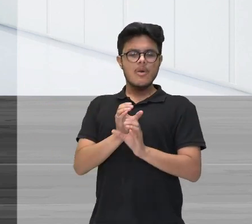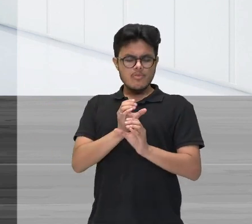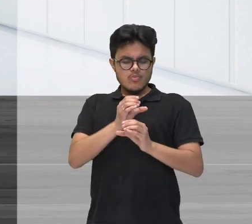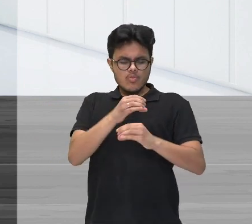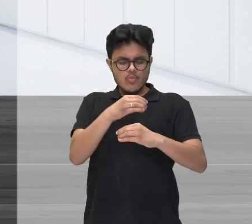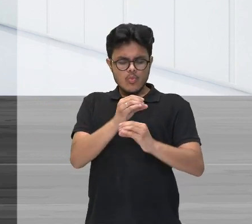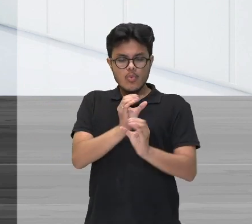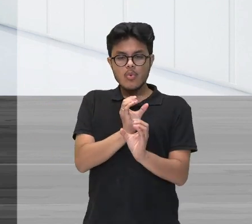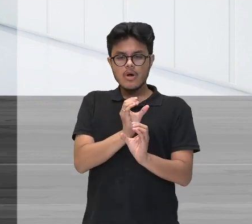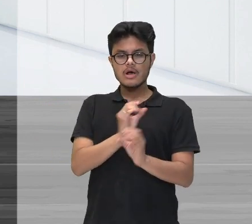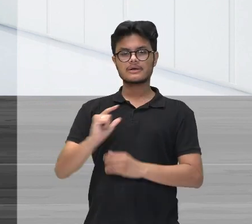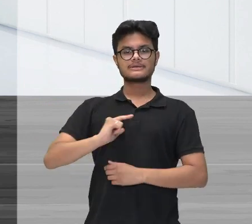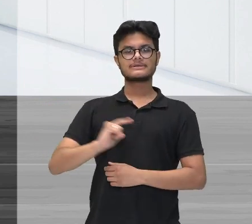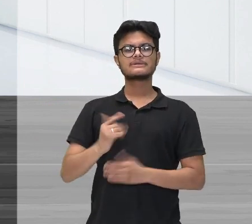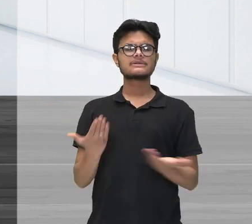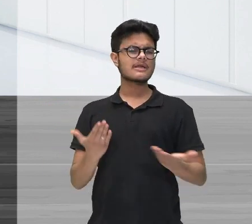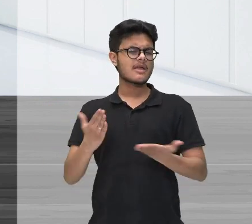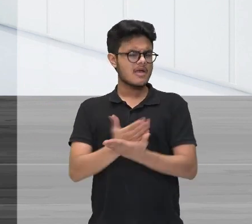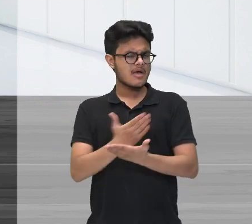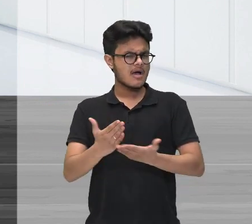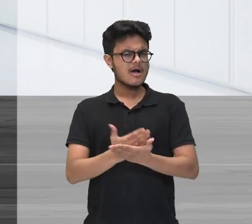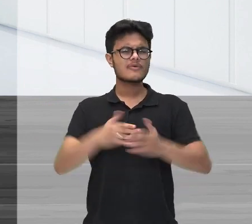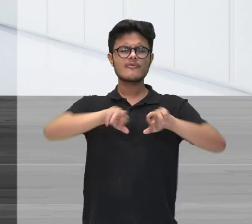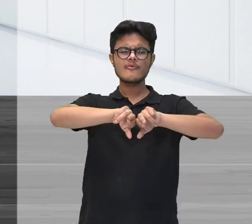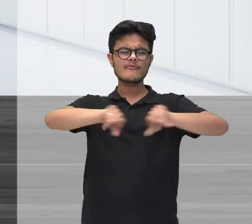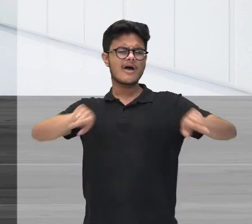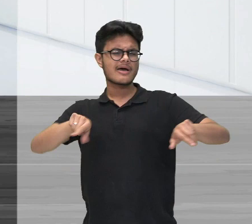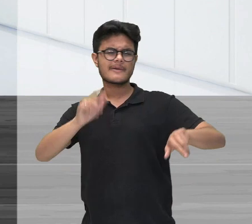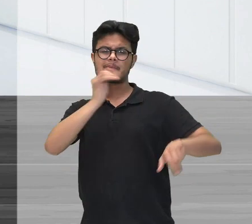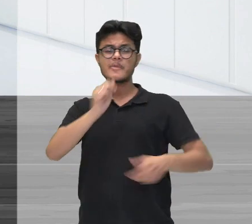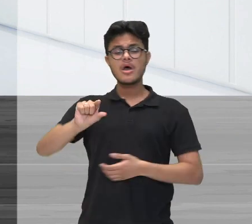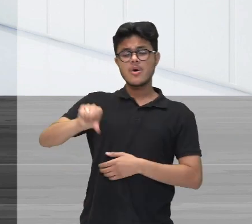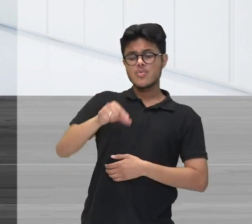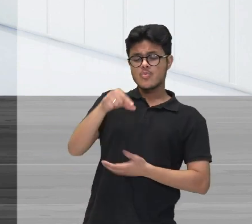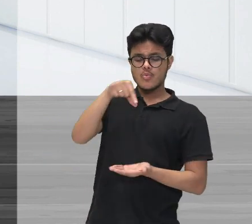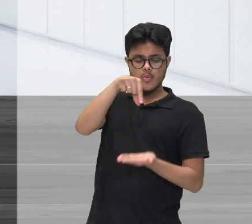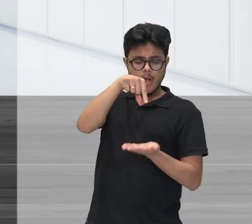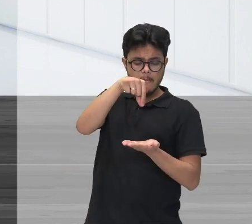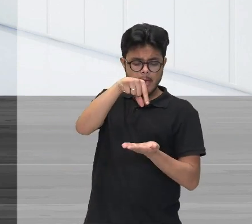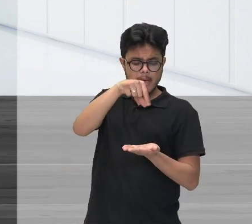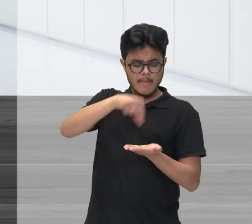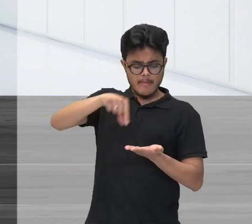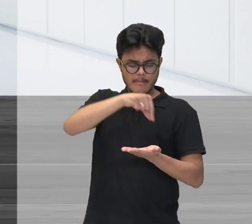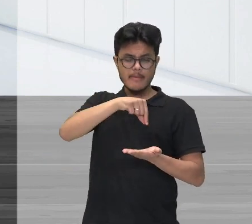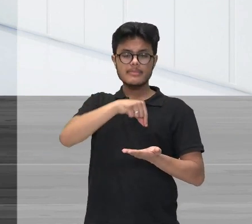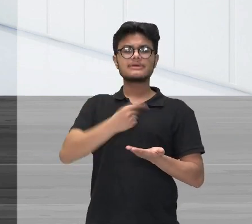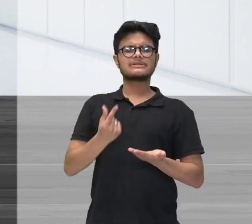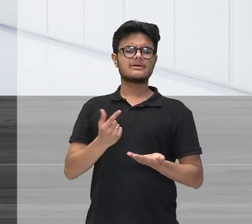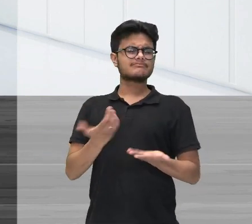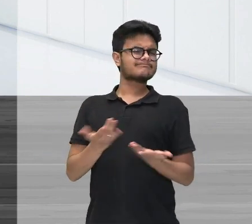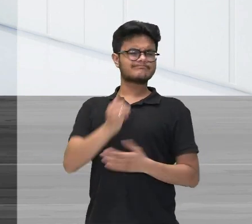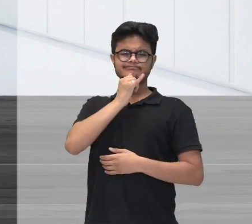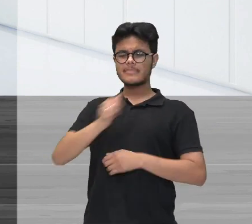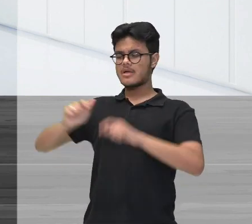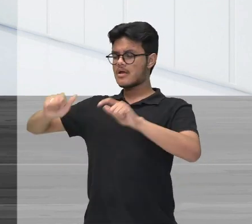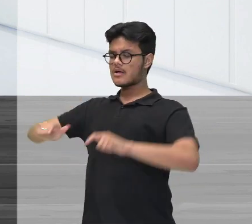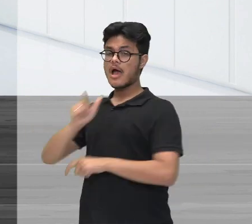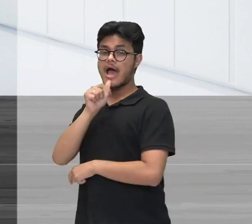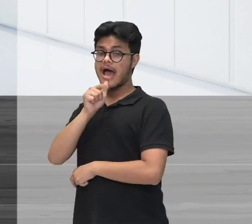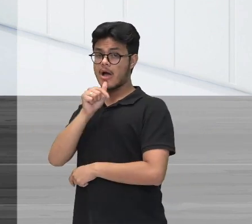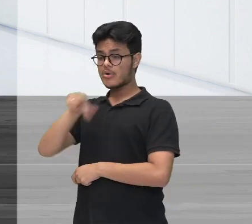que você pode colocar ali uma amostra, e essa amostra eu coletei aí em um ambiente